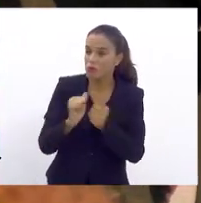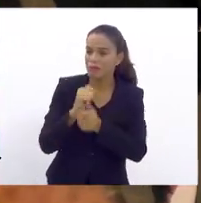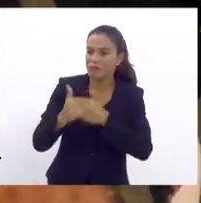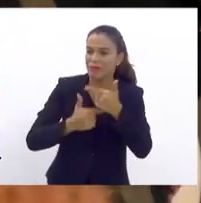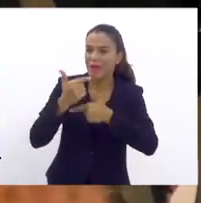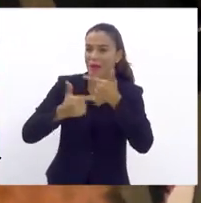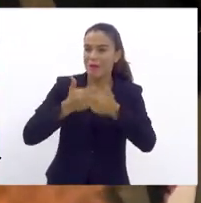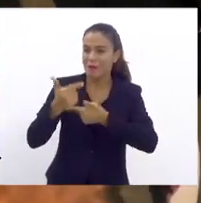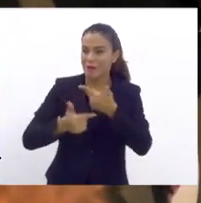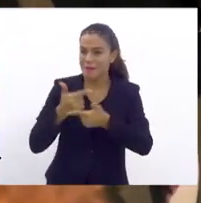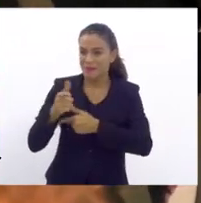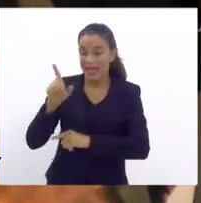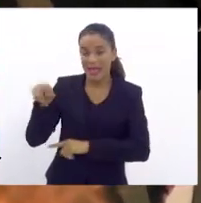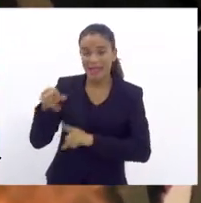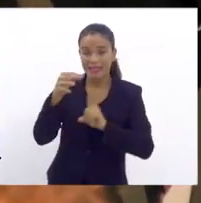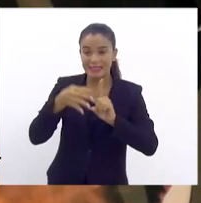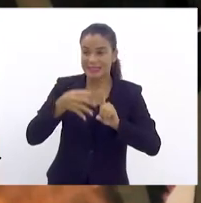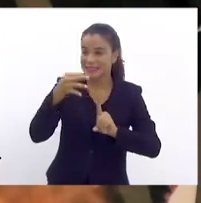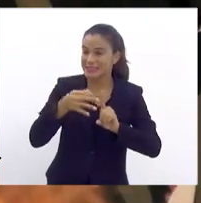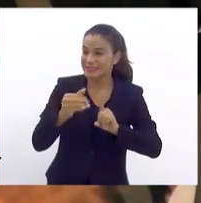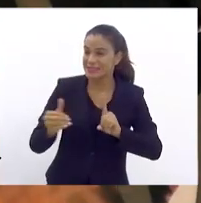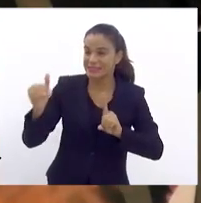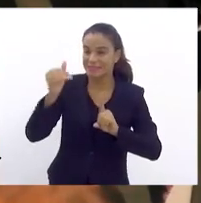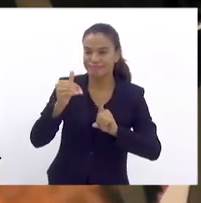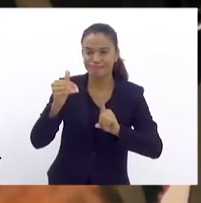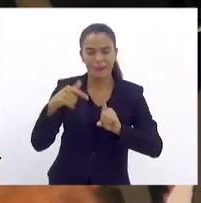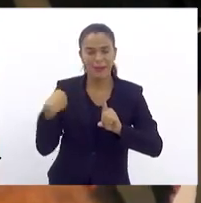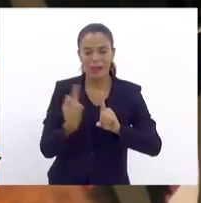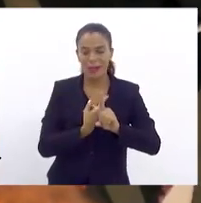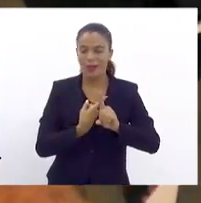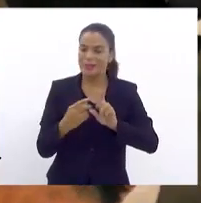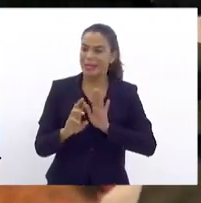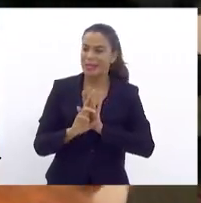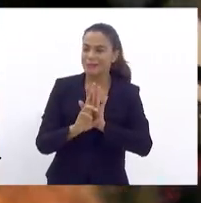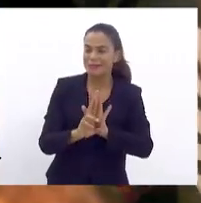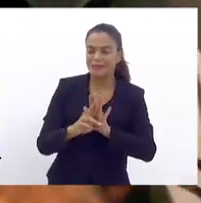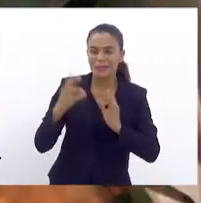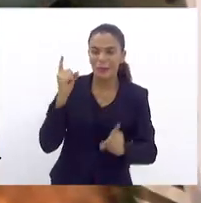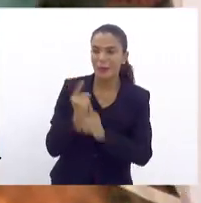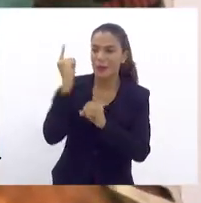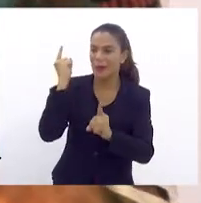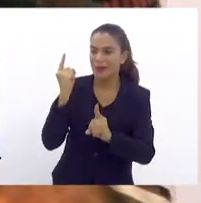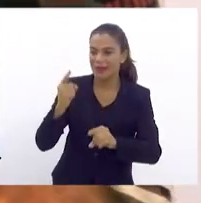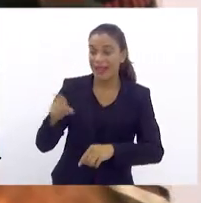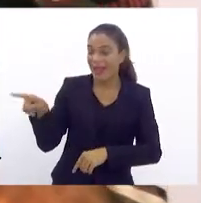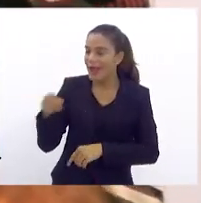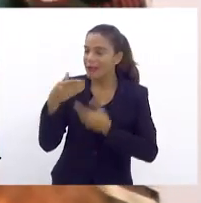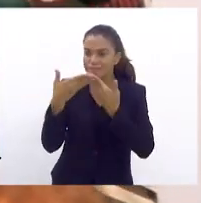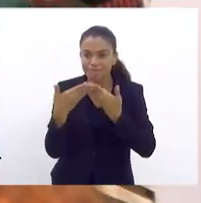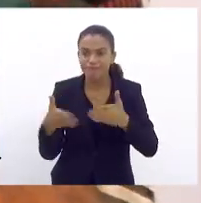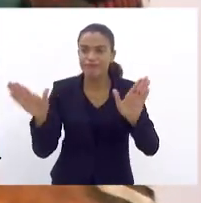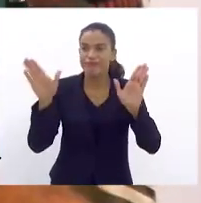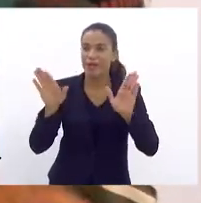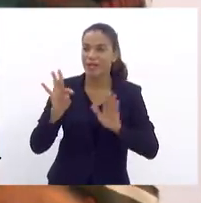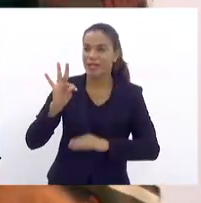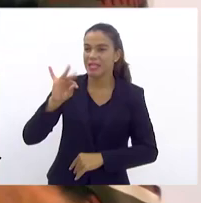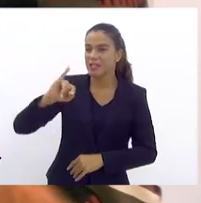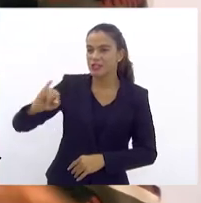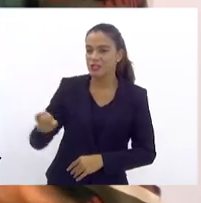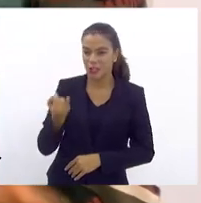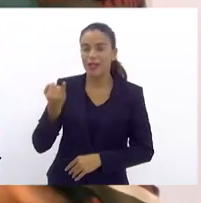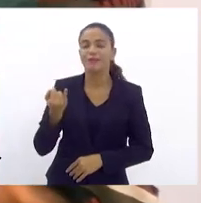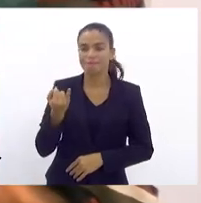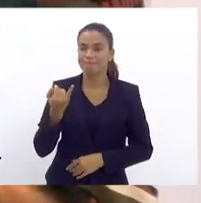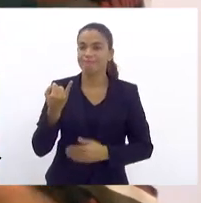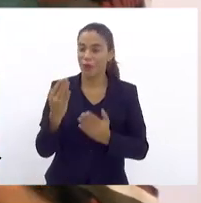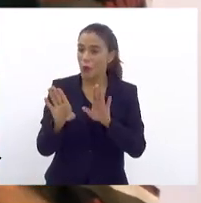essa desembargadora tem sido assim pra gente sabe é um achado porque ela abriu as portas do TJ esse evento que foi